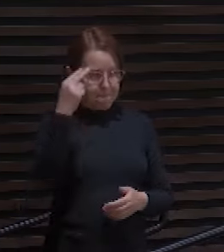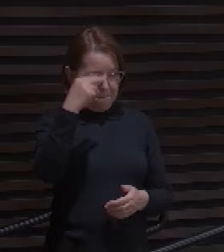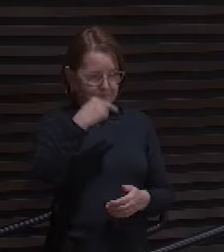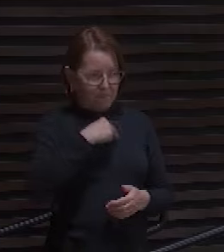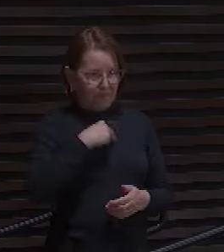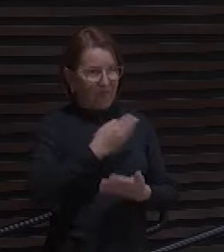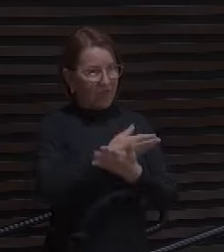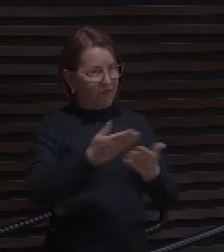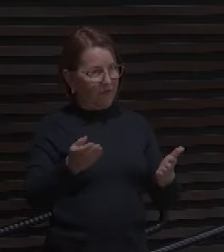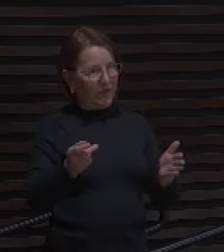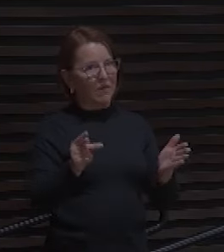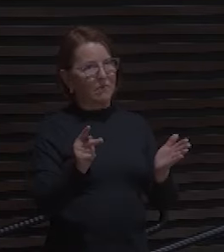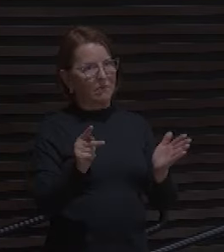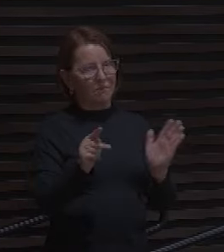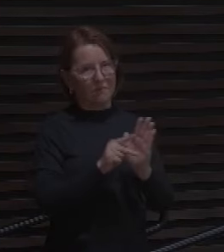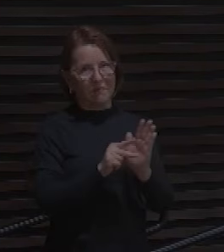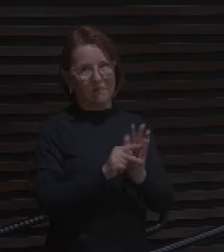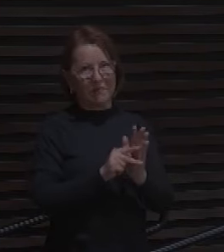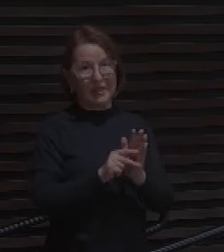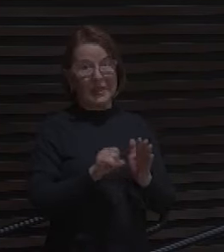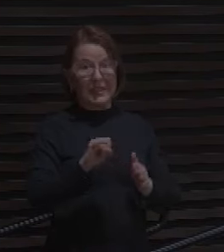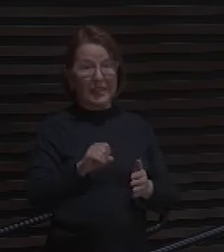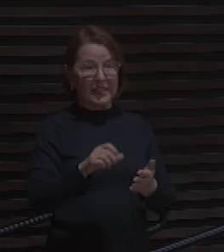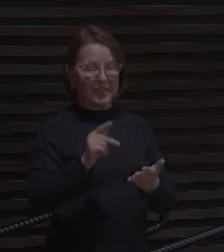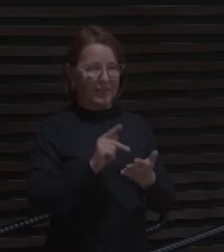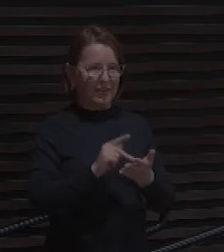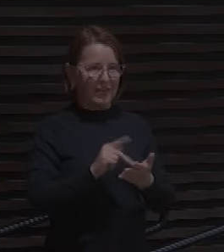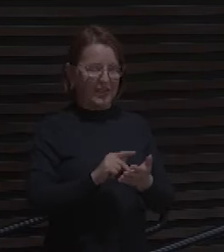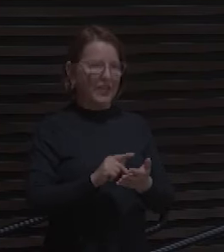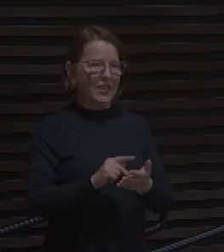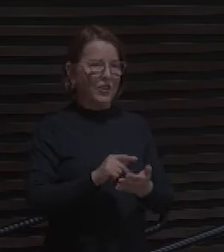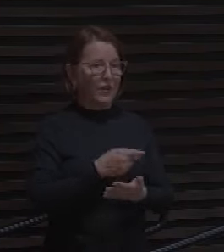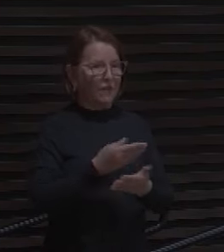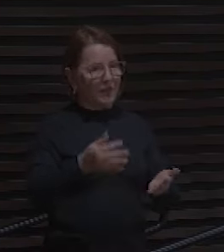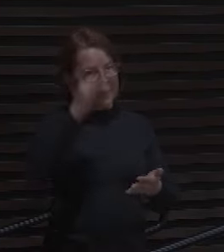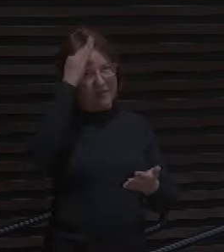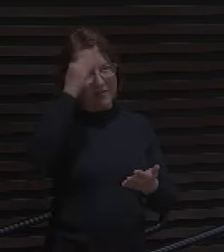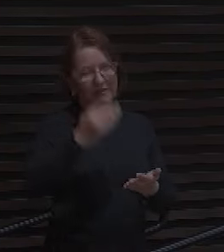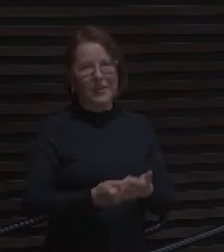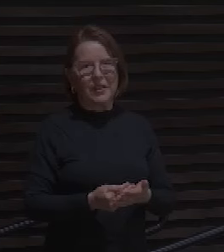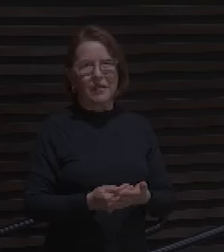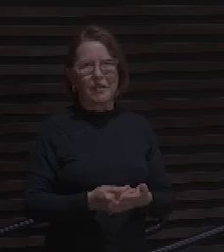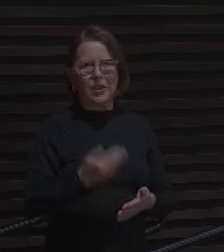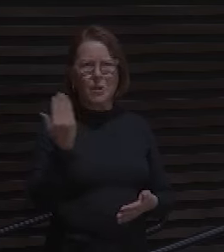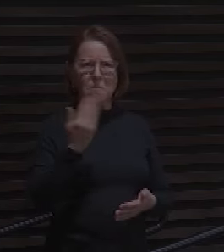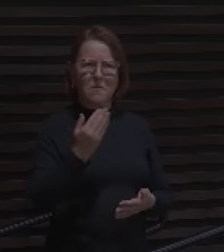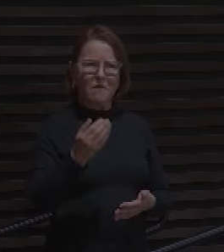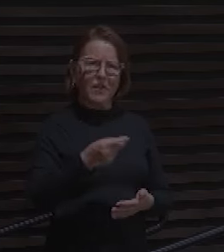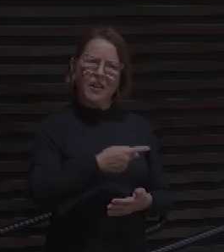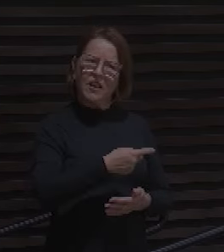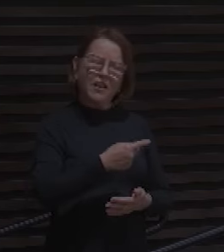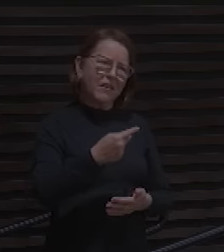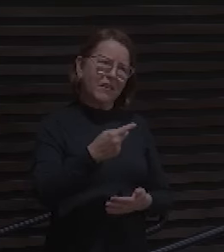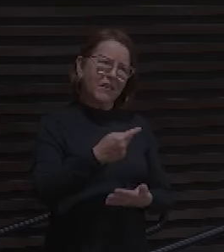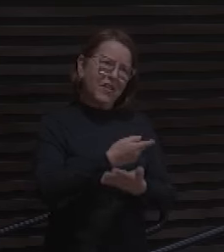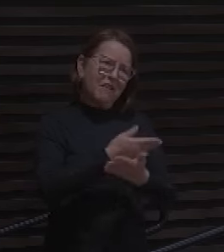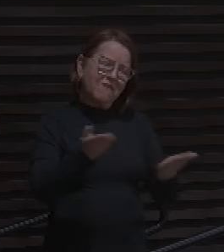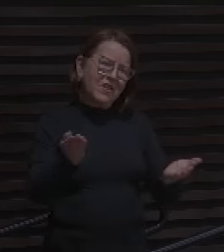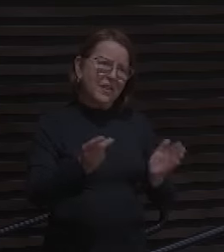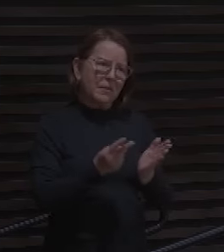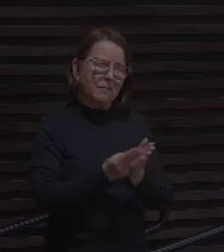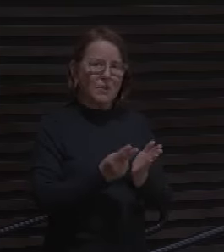Examinai-vos a vós mesmos, se realmente estáis na fé, provai-vos a vós mesmos, ou